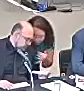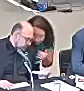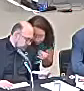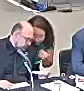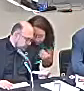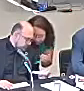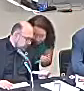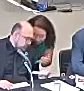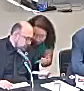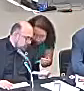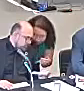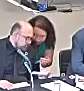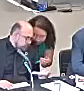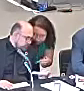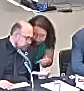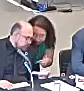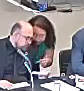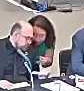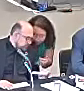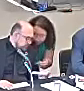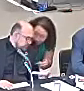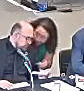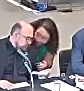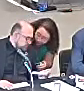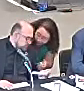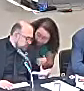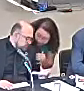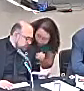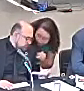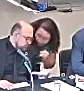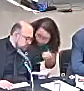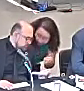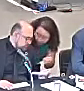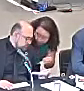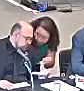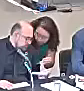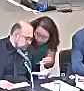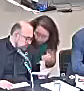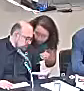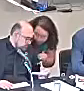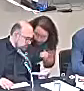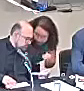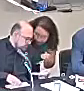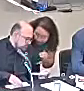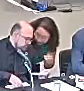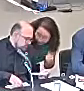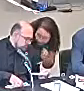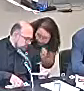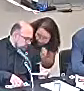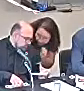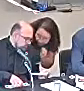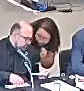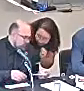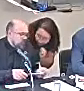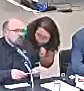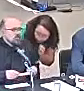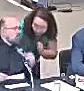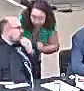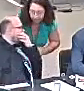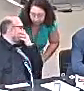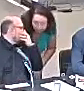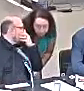gente aquela rampa que é para usar como a colega falou ali eu esqueci o nome dela agora né